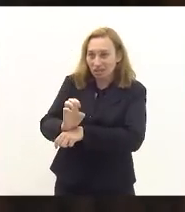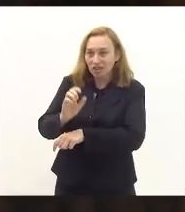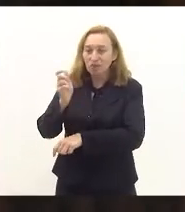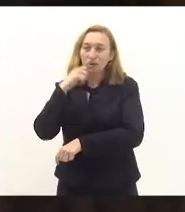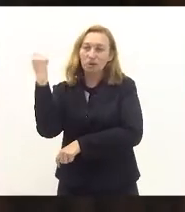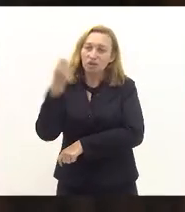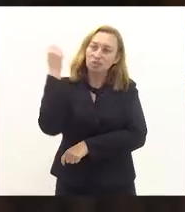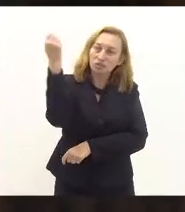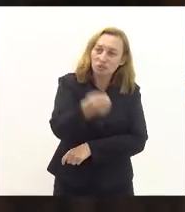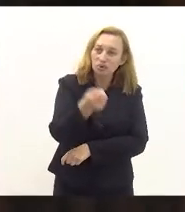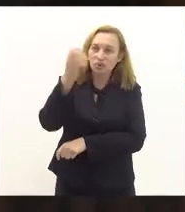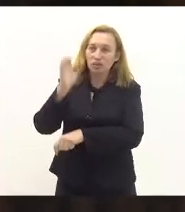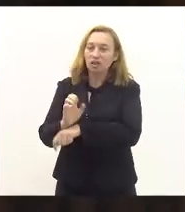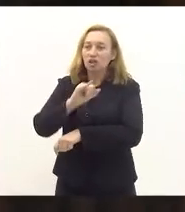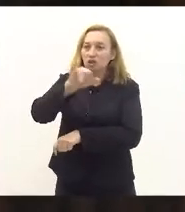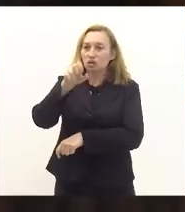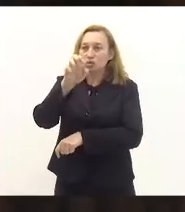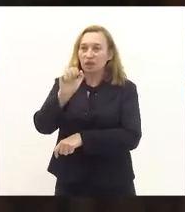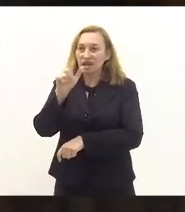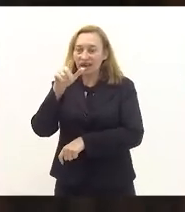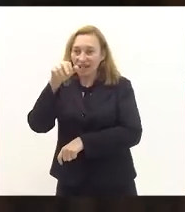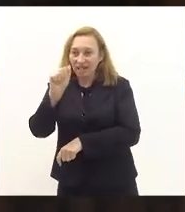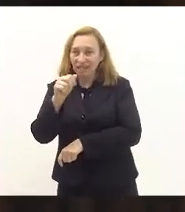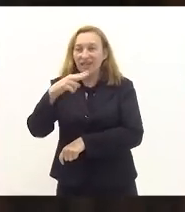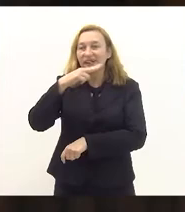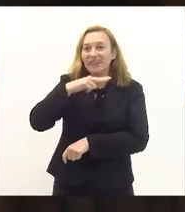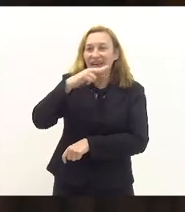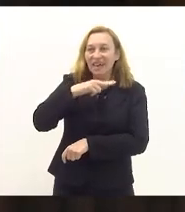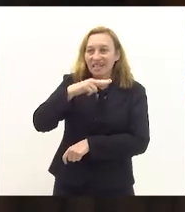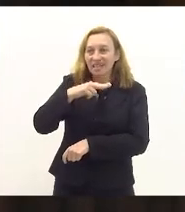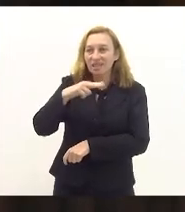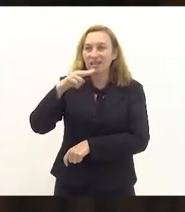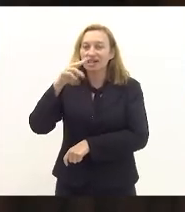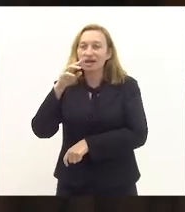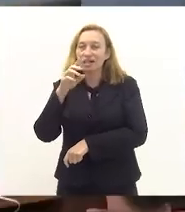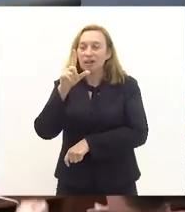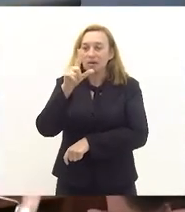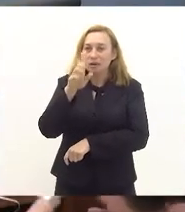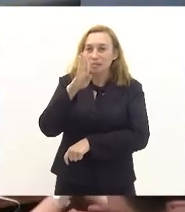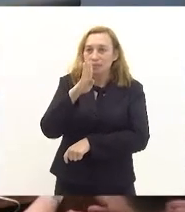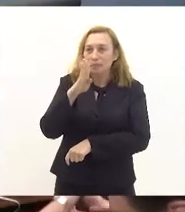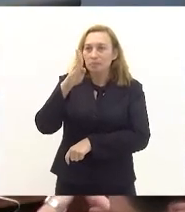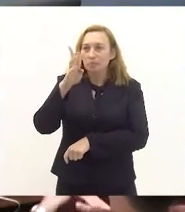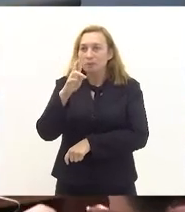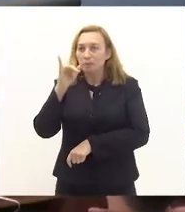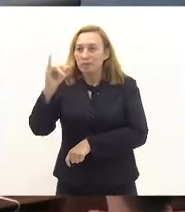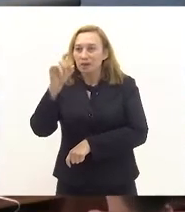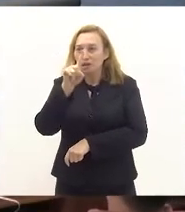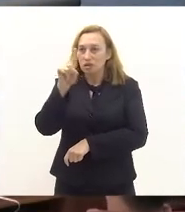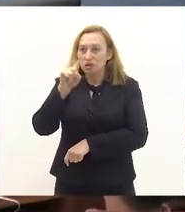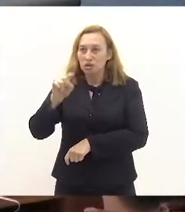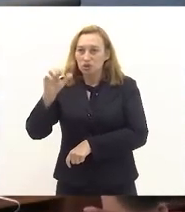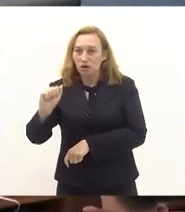Sul, Juliana Brizola, neta do nosso líder, Leonel Brizola.